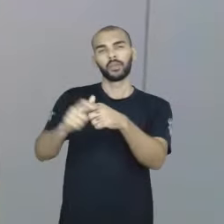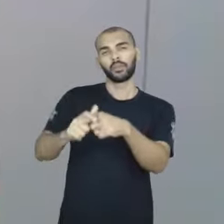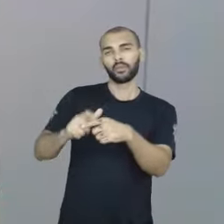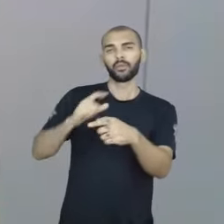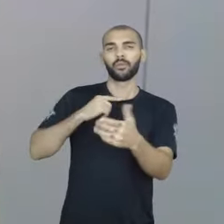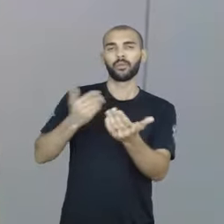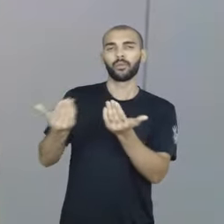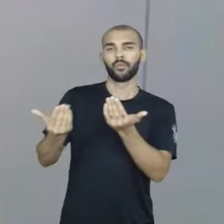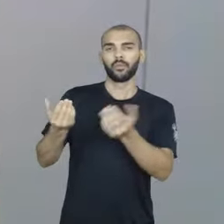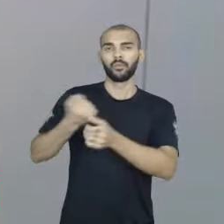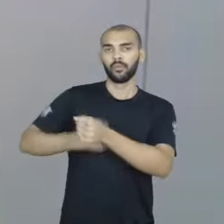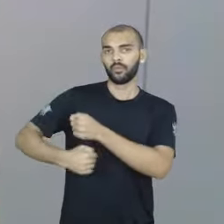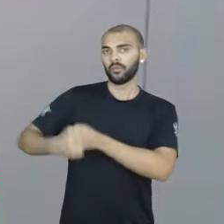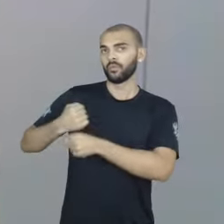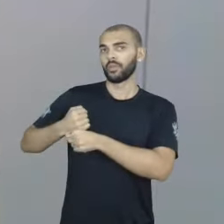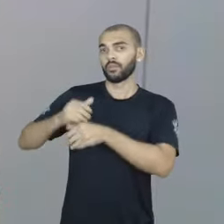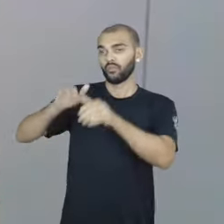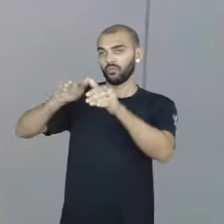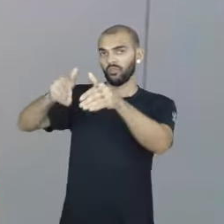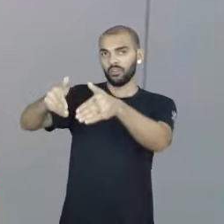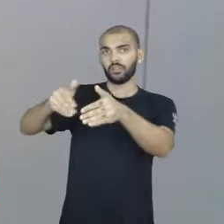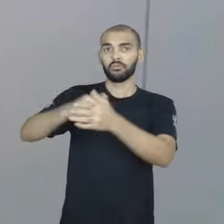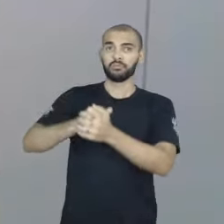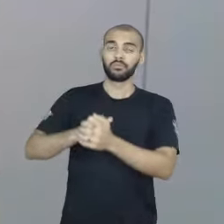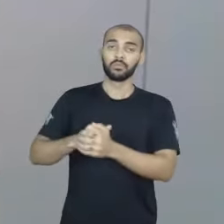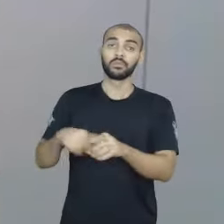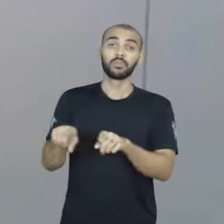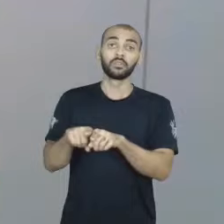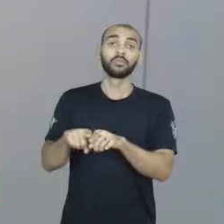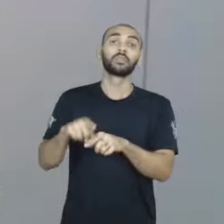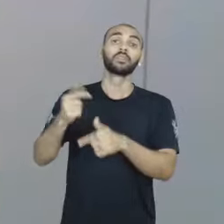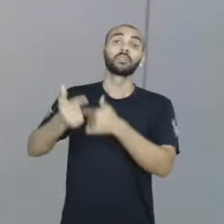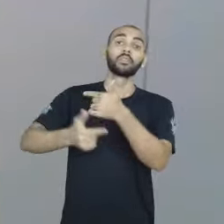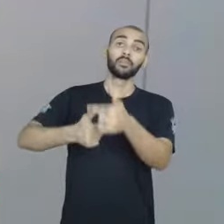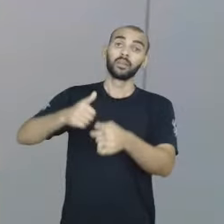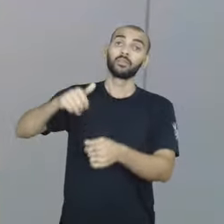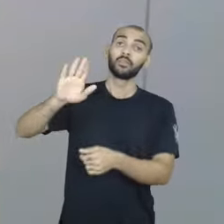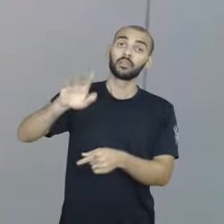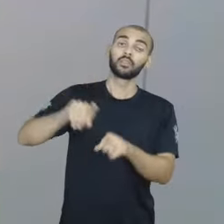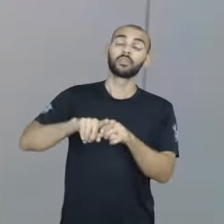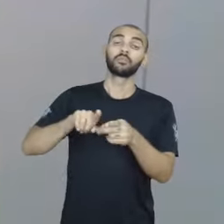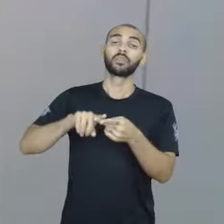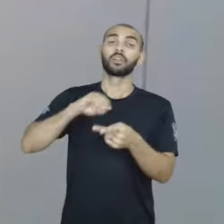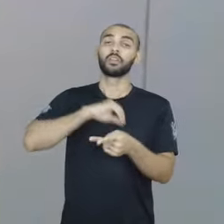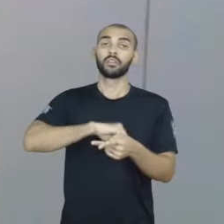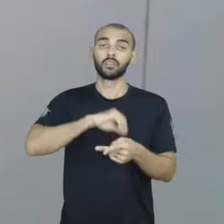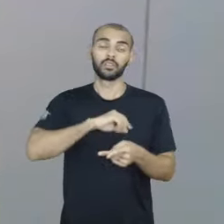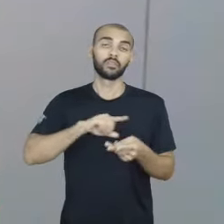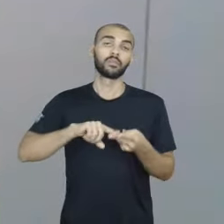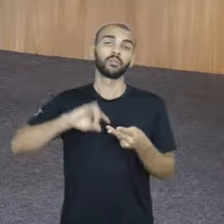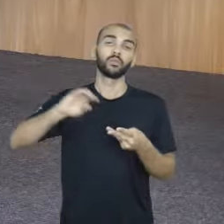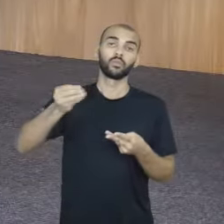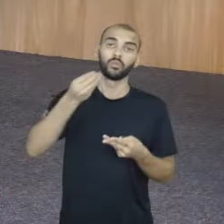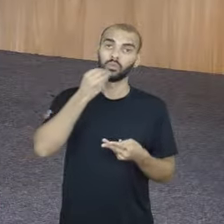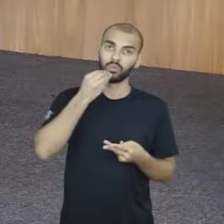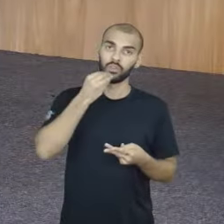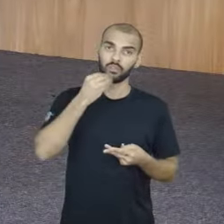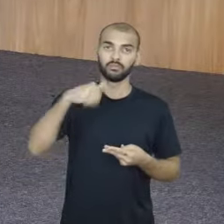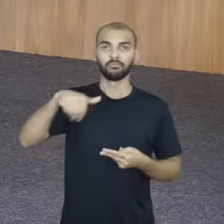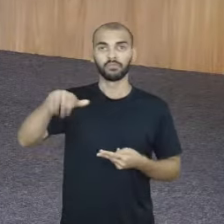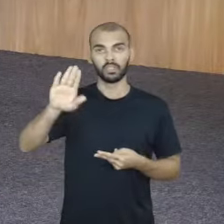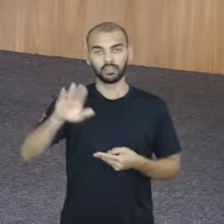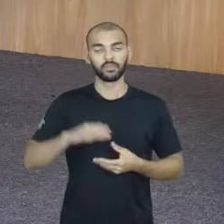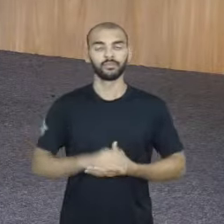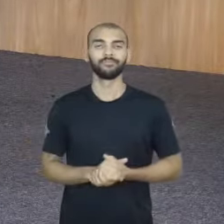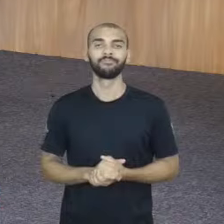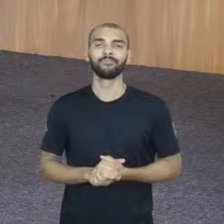mas mais concentrado nesses setores, significa mais emprego, mais renda, mais oportunidades. Eu queria comentar